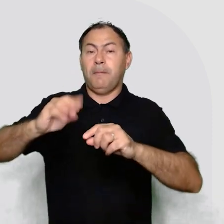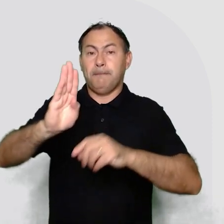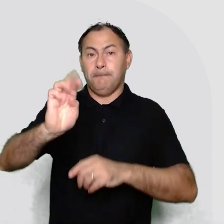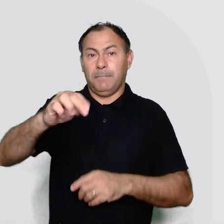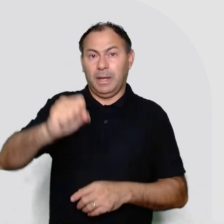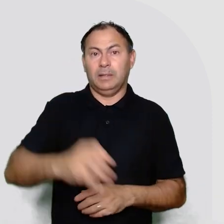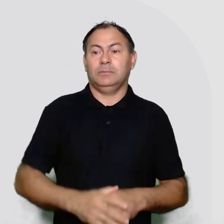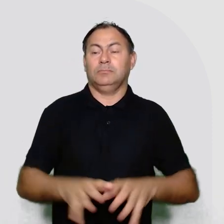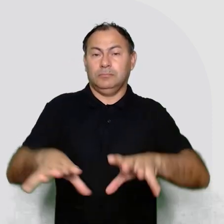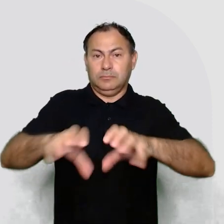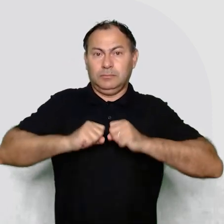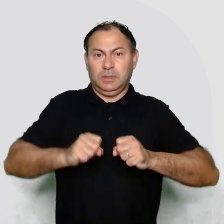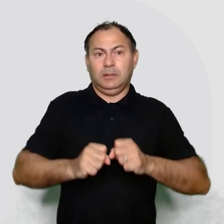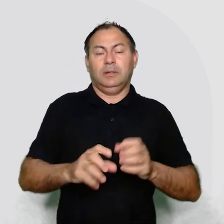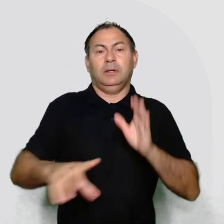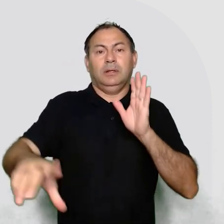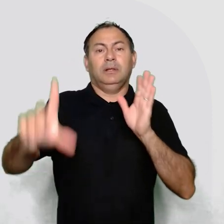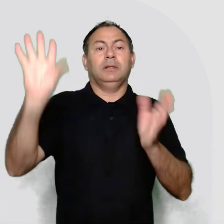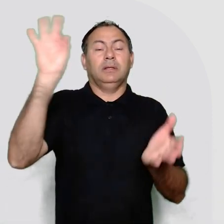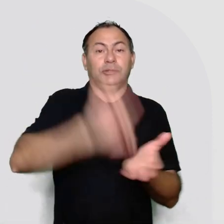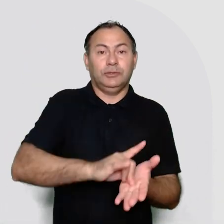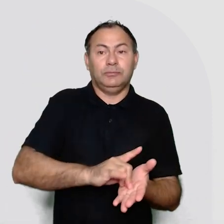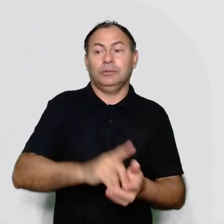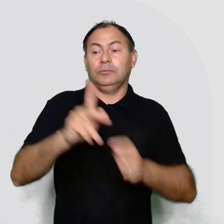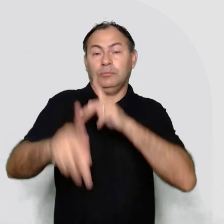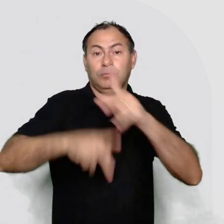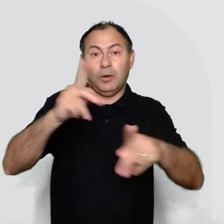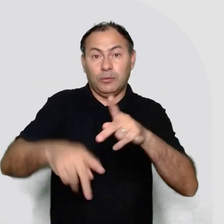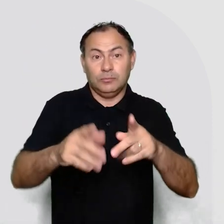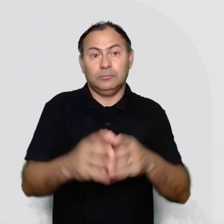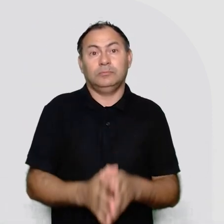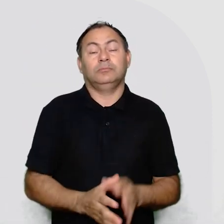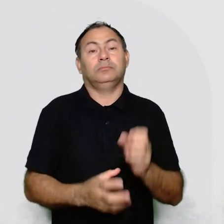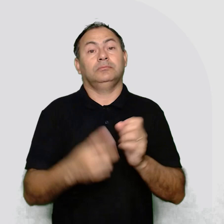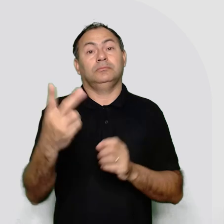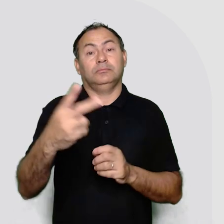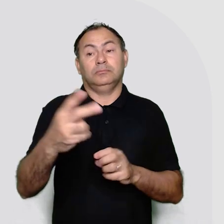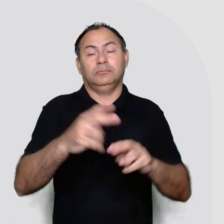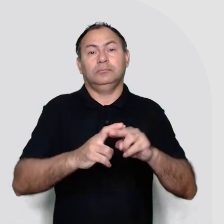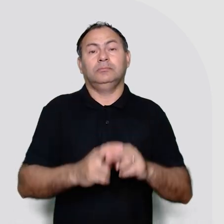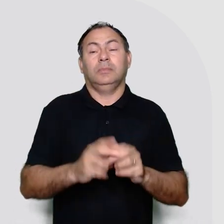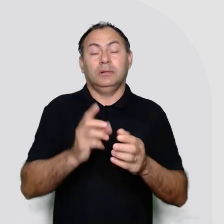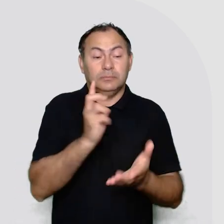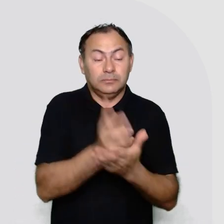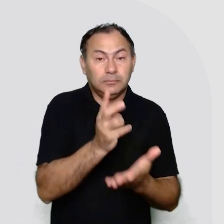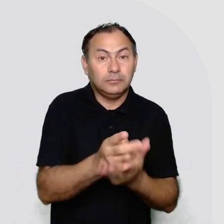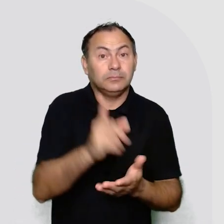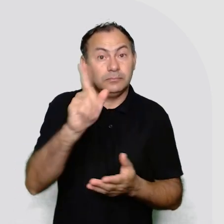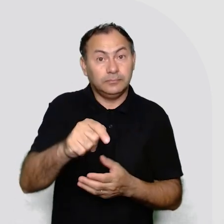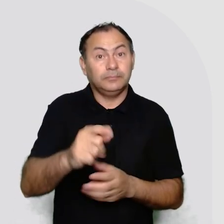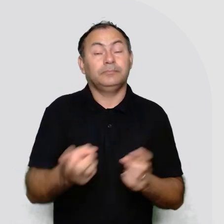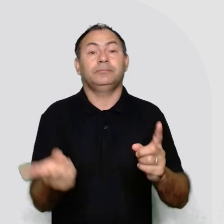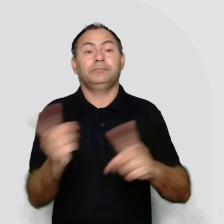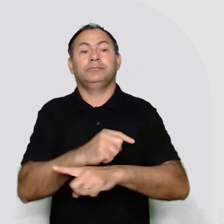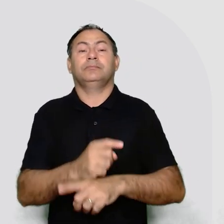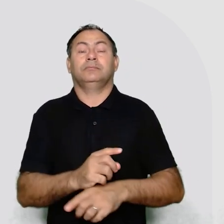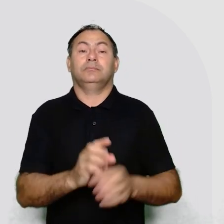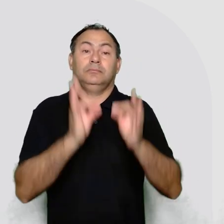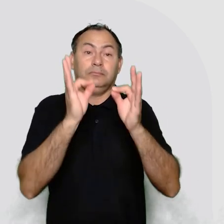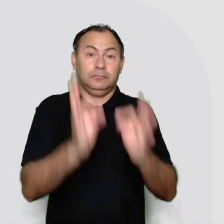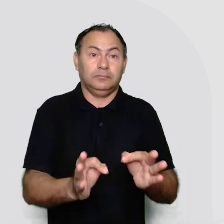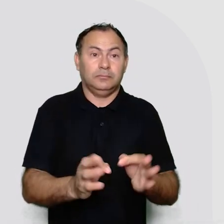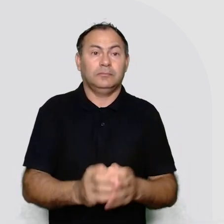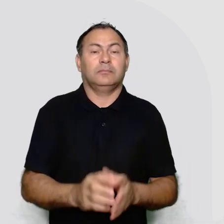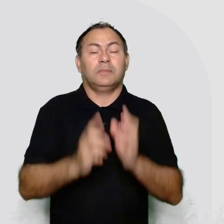propriedade, adaptadas às legítimas instituições dos povos, segundo circunstâncias diversas e